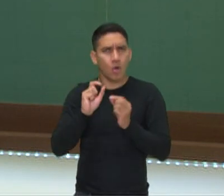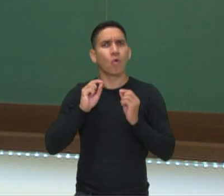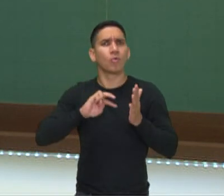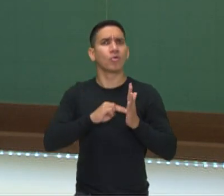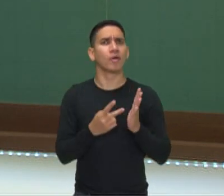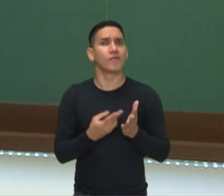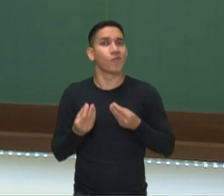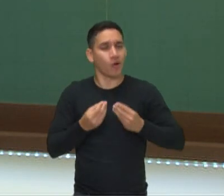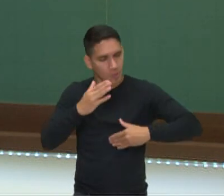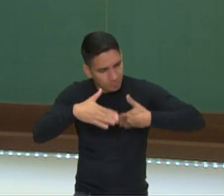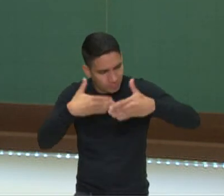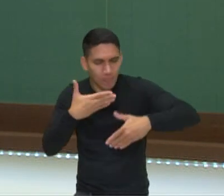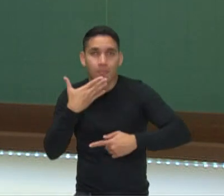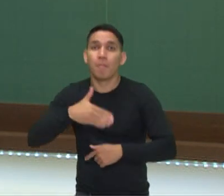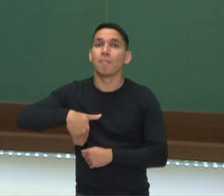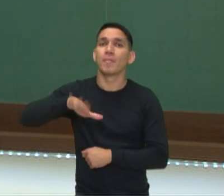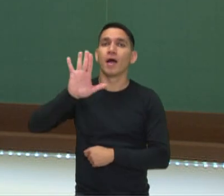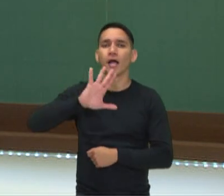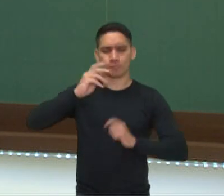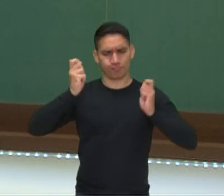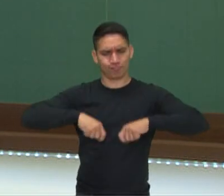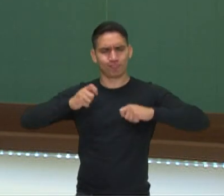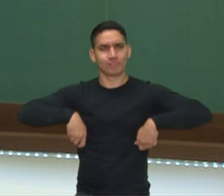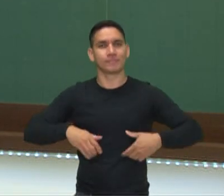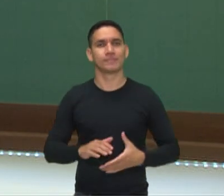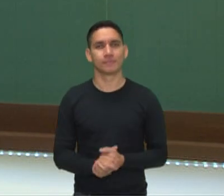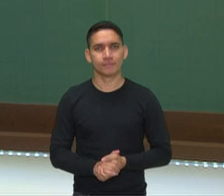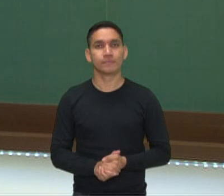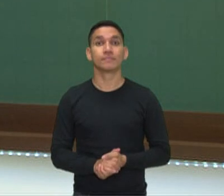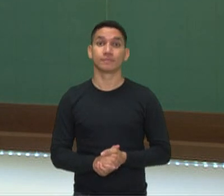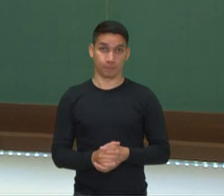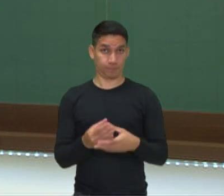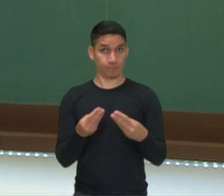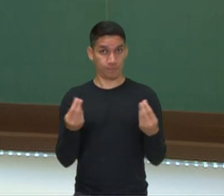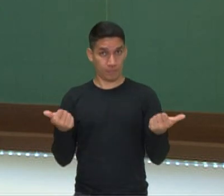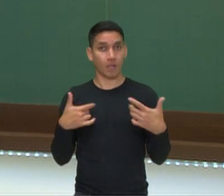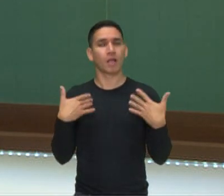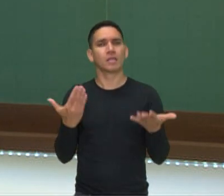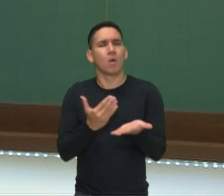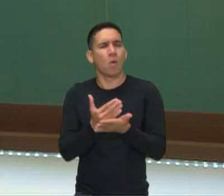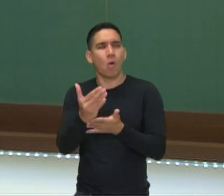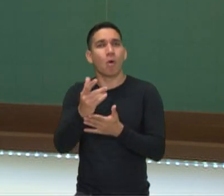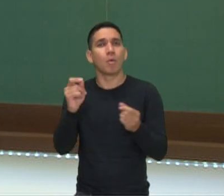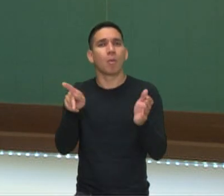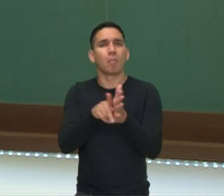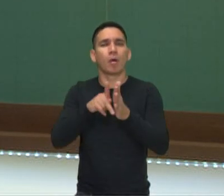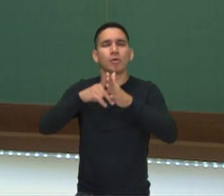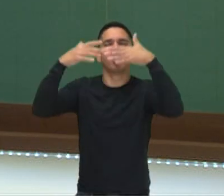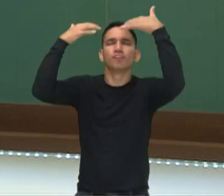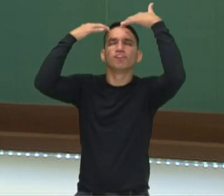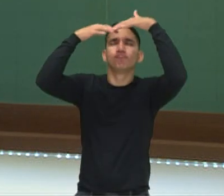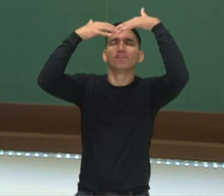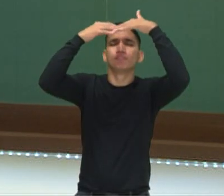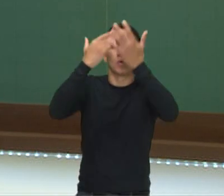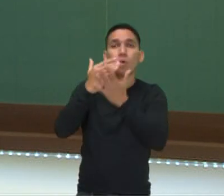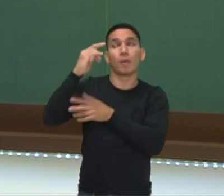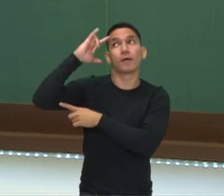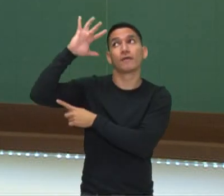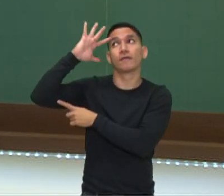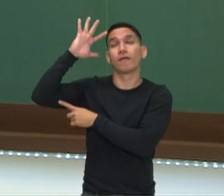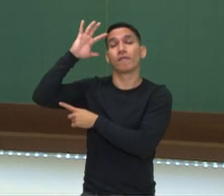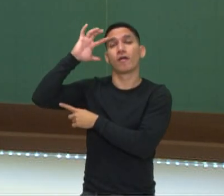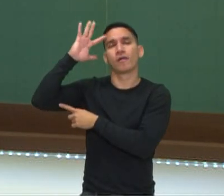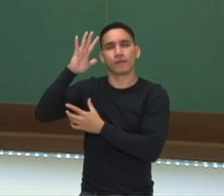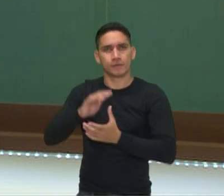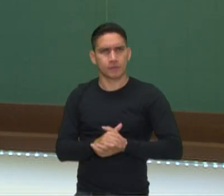desenvolver mais competências, tá? Começando então com a reflexão a partir da